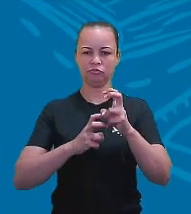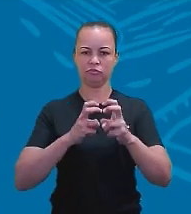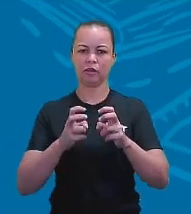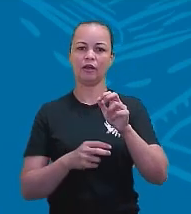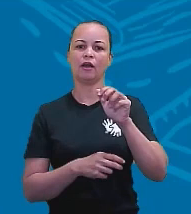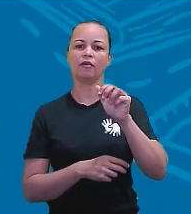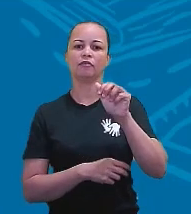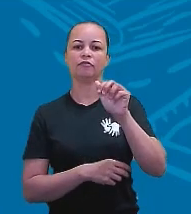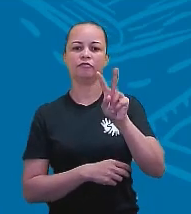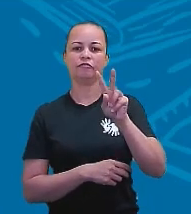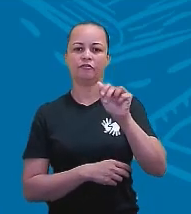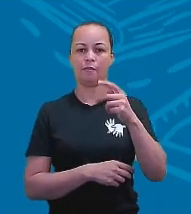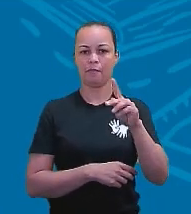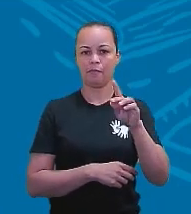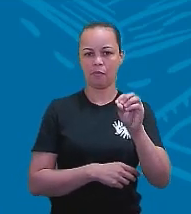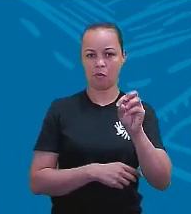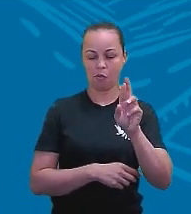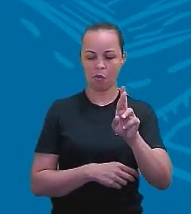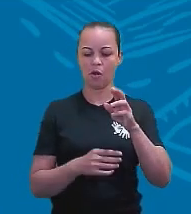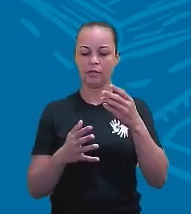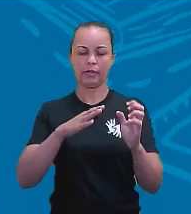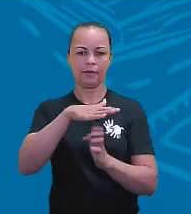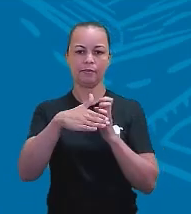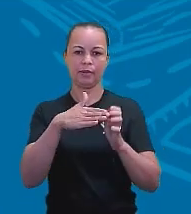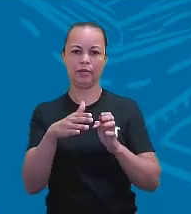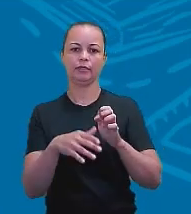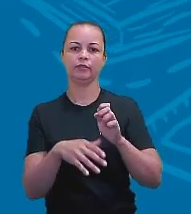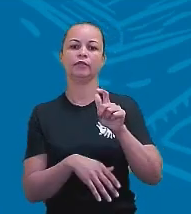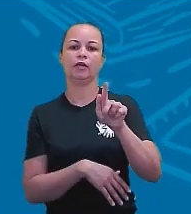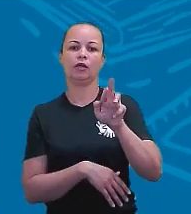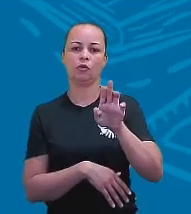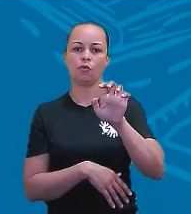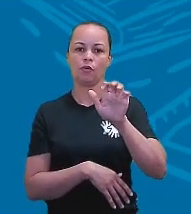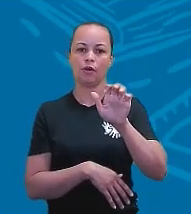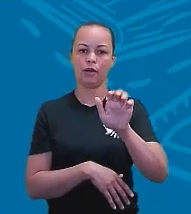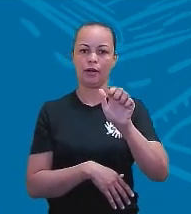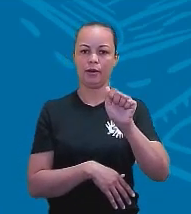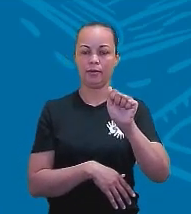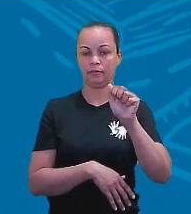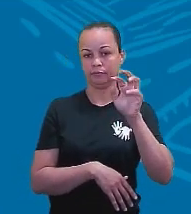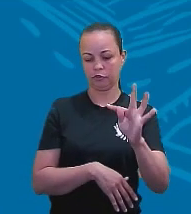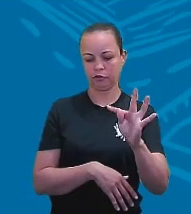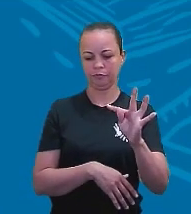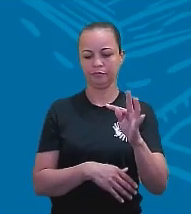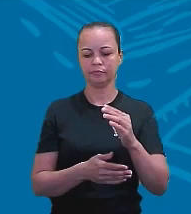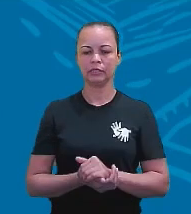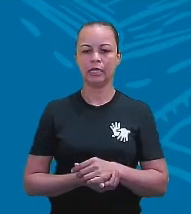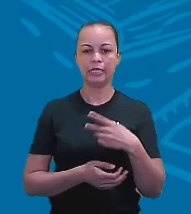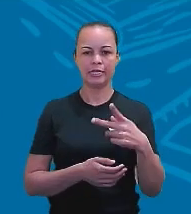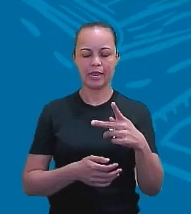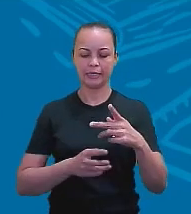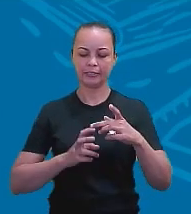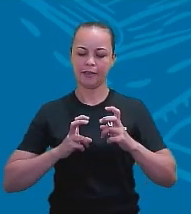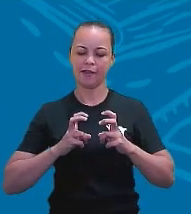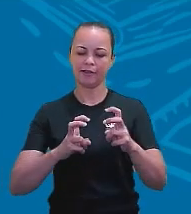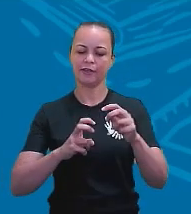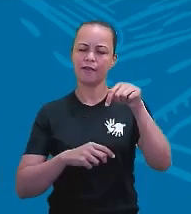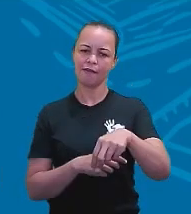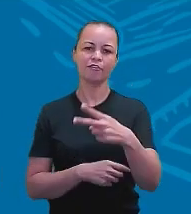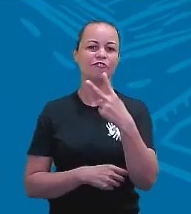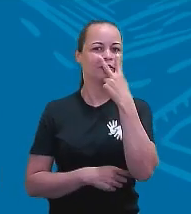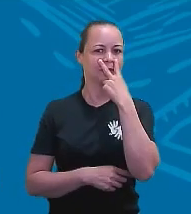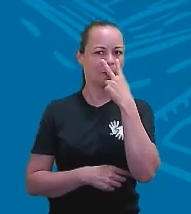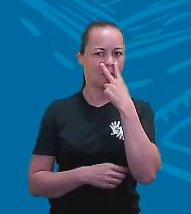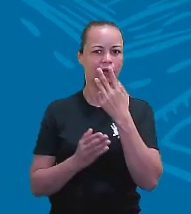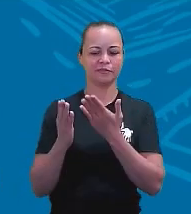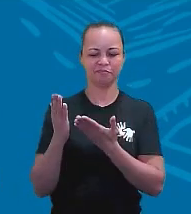dessa empresa inglesa, a Great Western, tá? E isso aí é a estação, a nossa estação aqui de Vitória